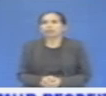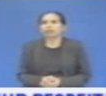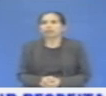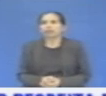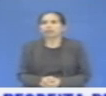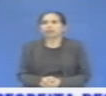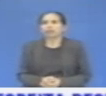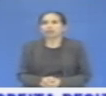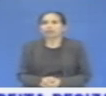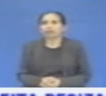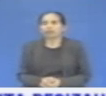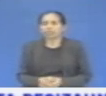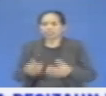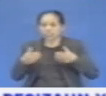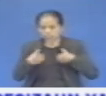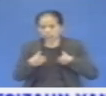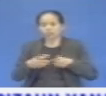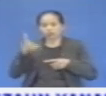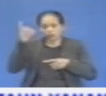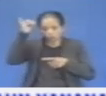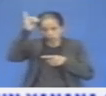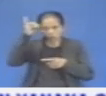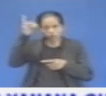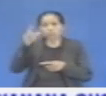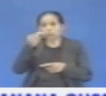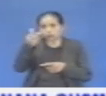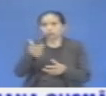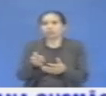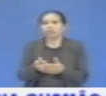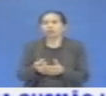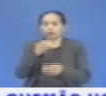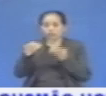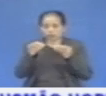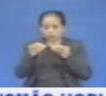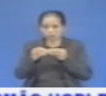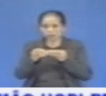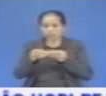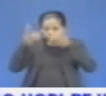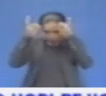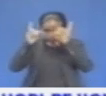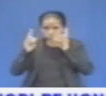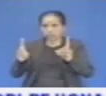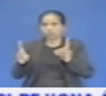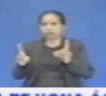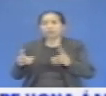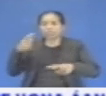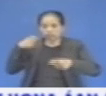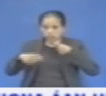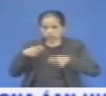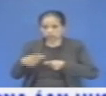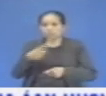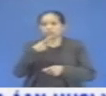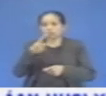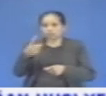anesan defesa ya confusão oi tuan bai a decisão oi dane tambo oi dane maka decisão ne bem maka tribunal hatung ia